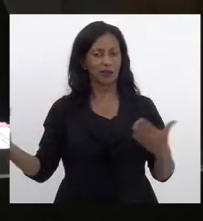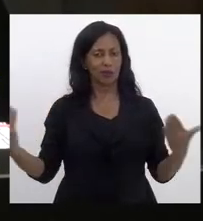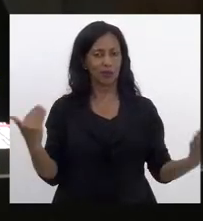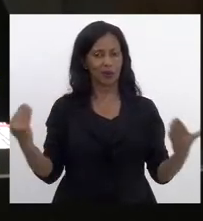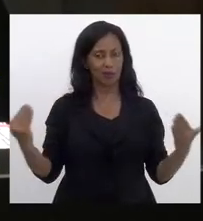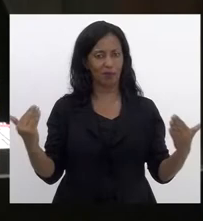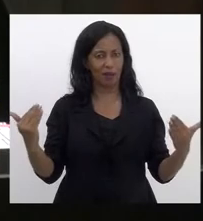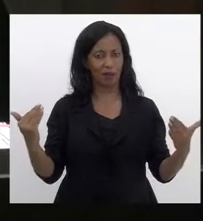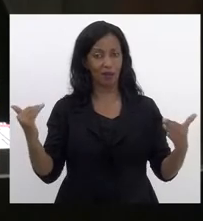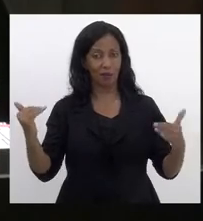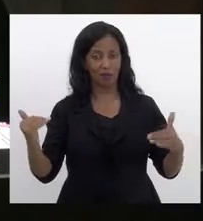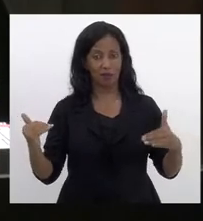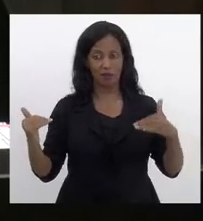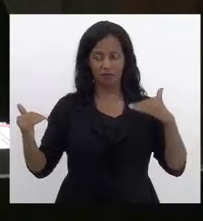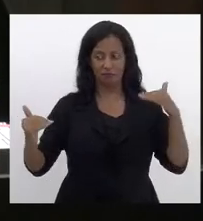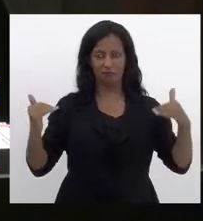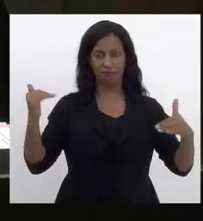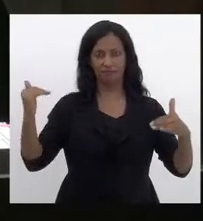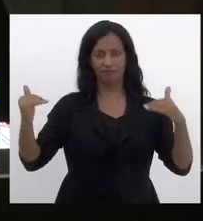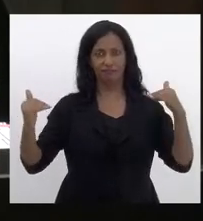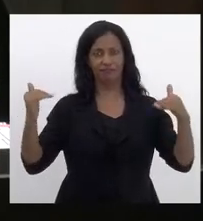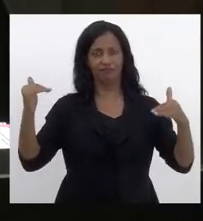Mas,